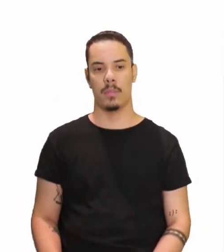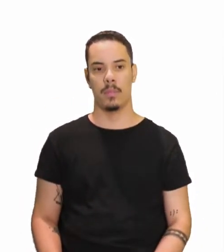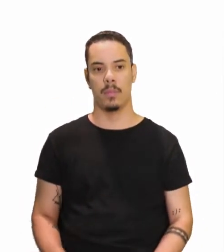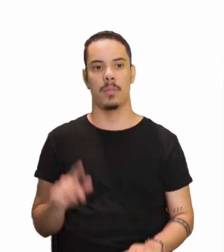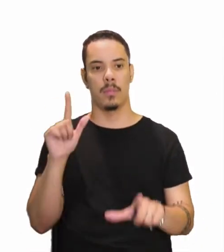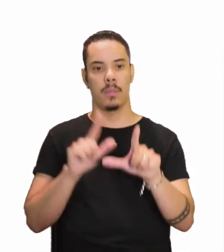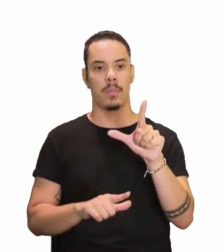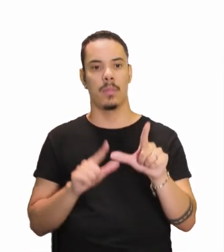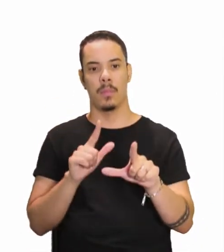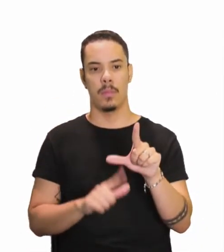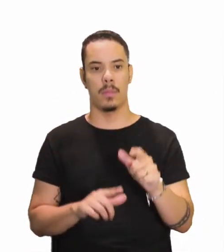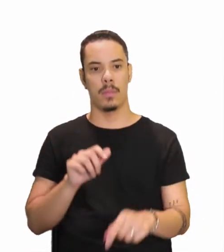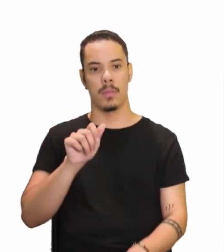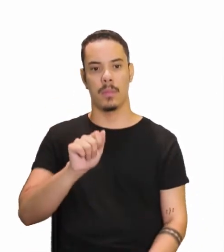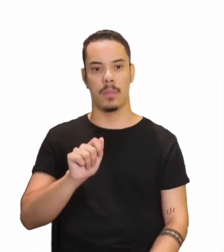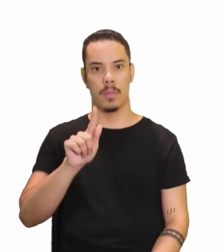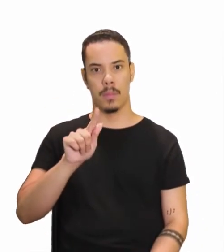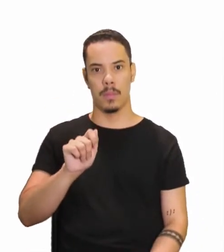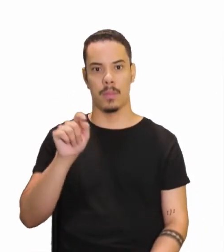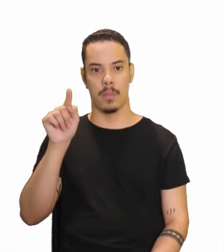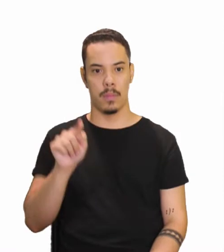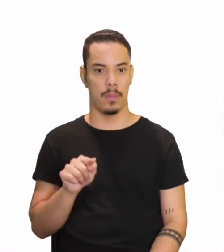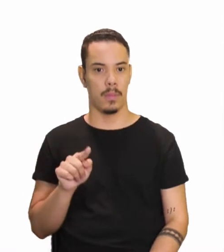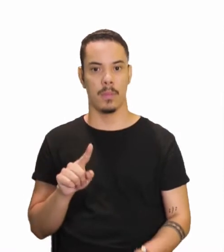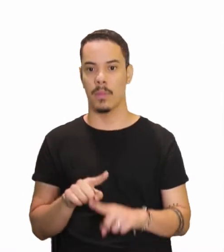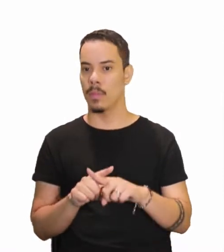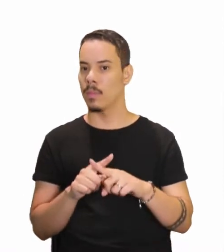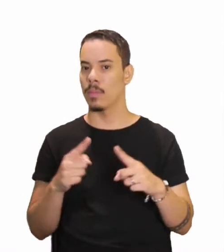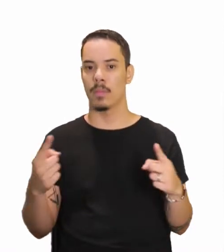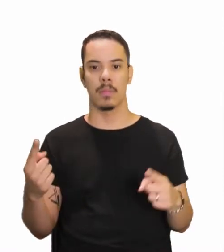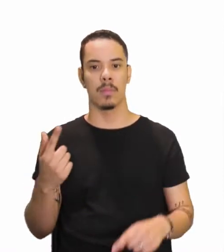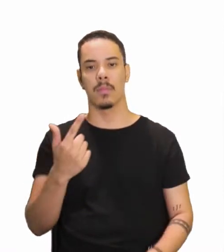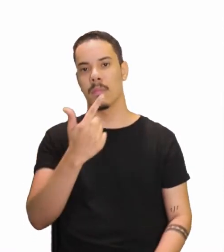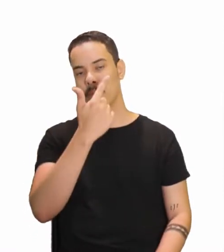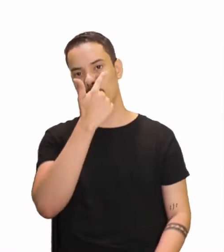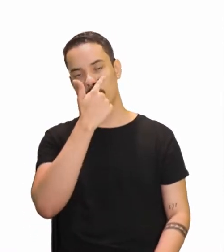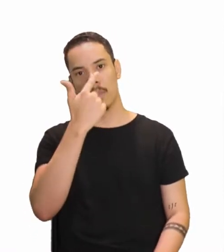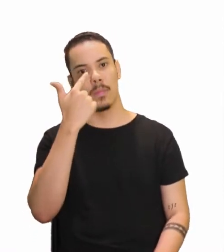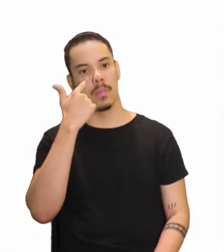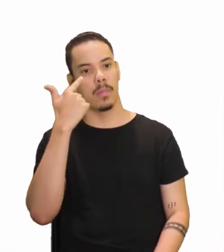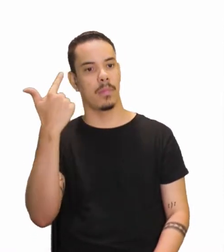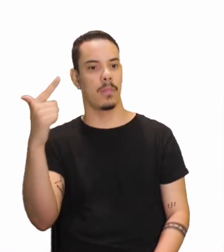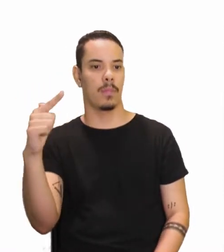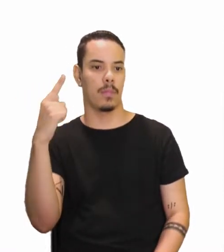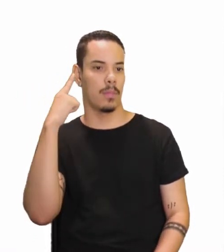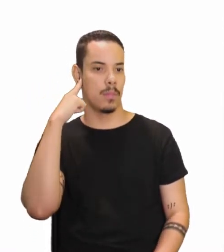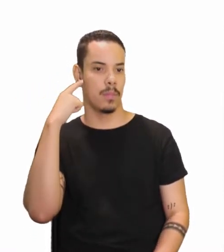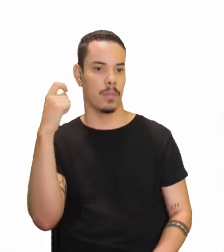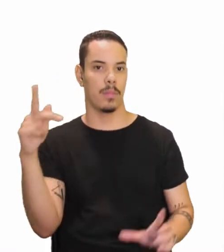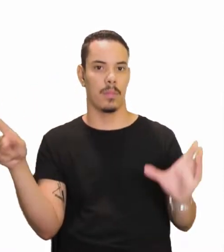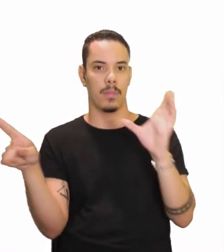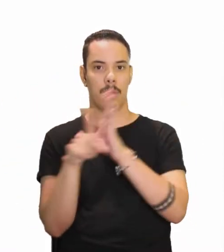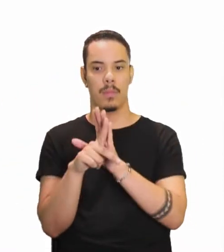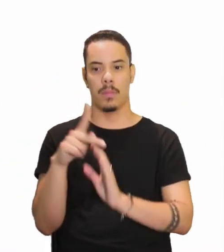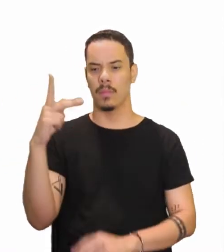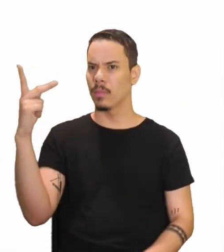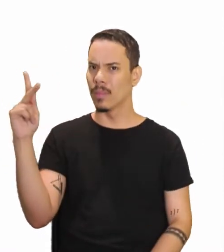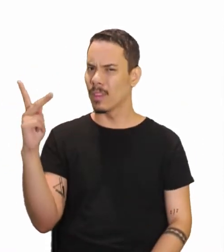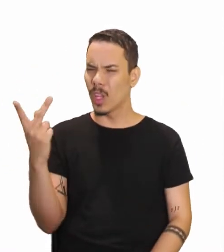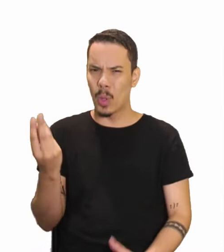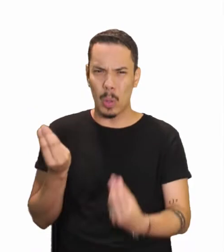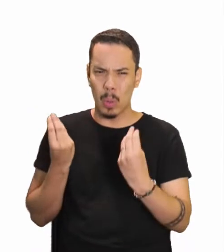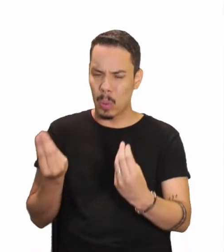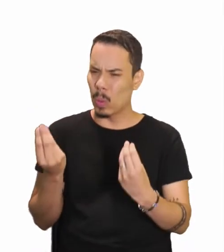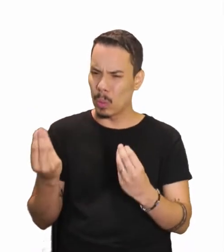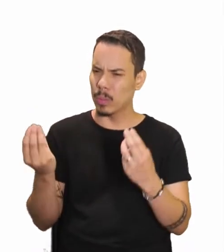letra é H, mas não existe som para essa letra. Como